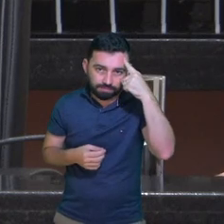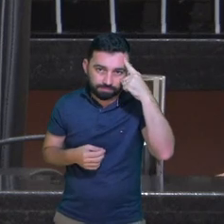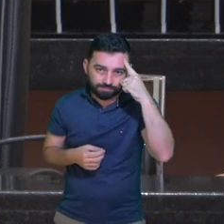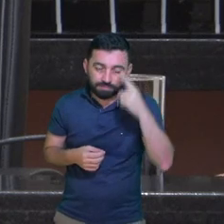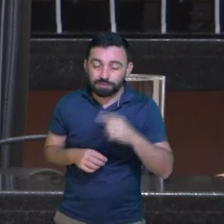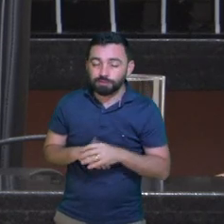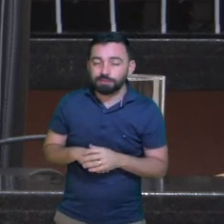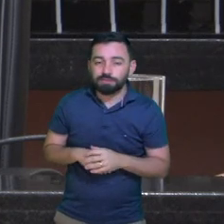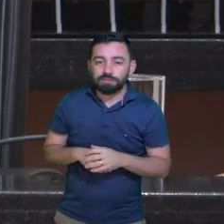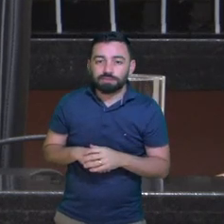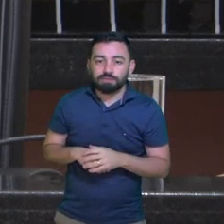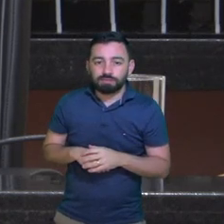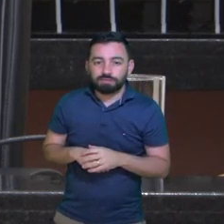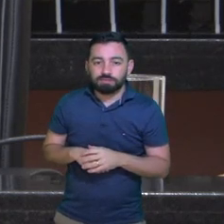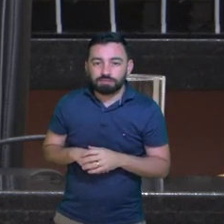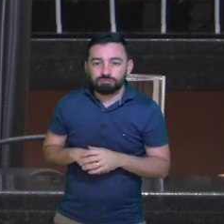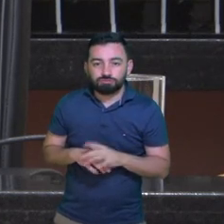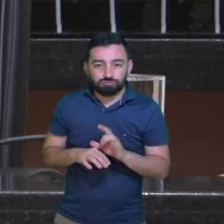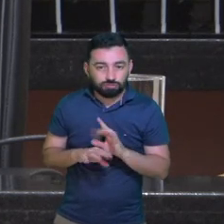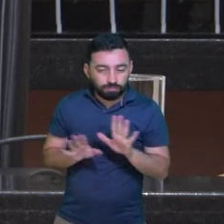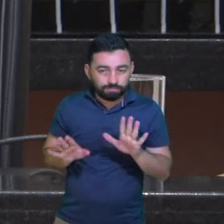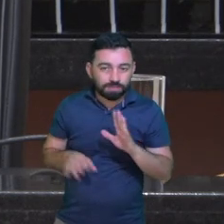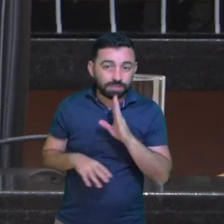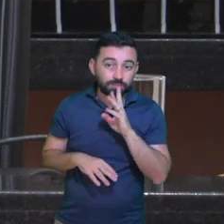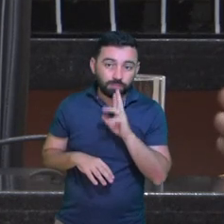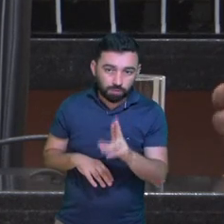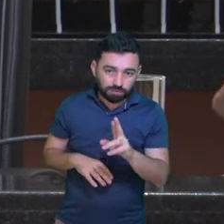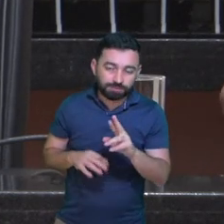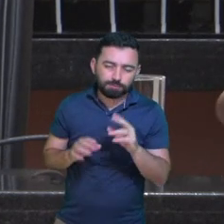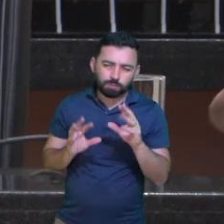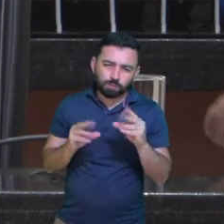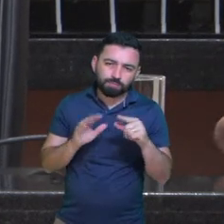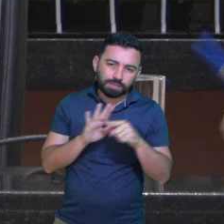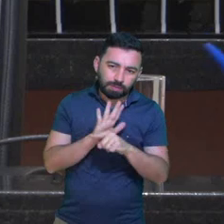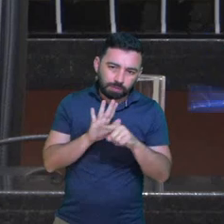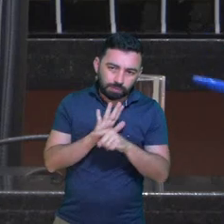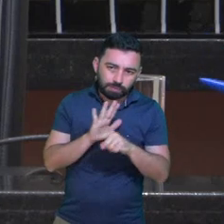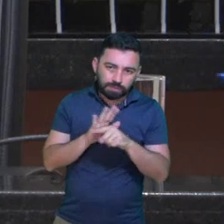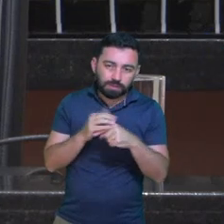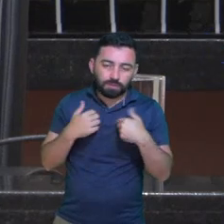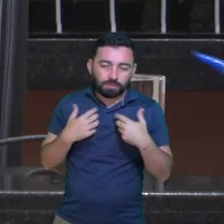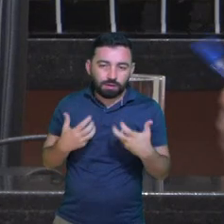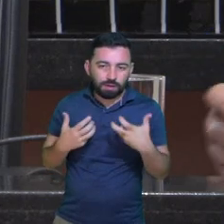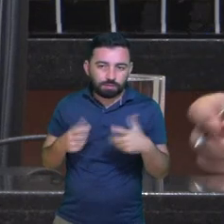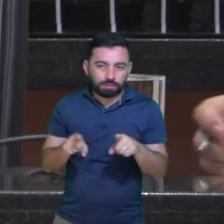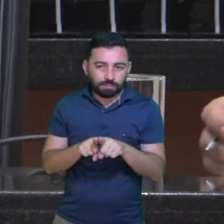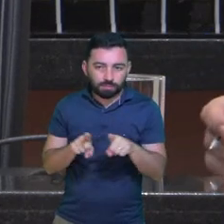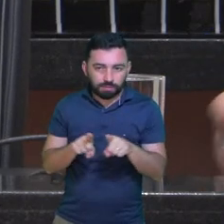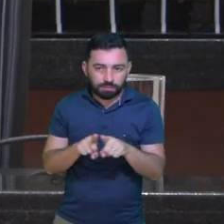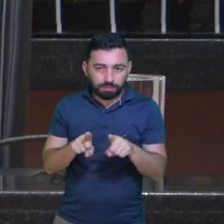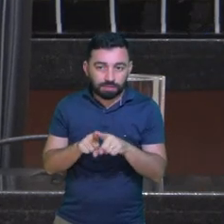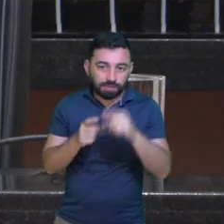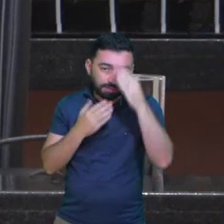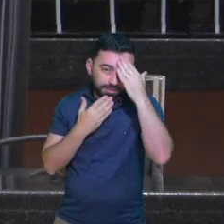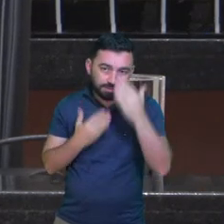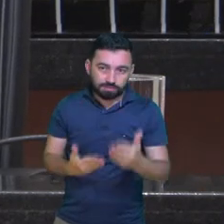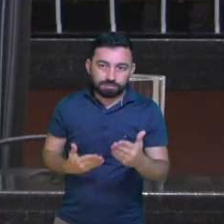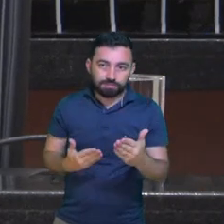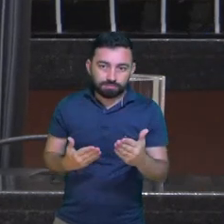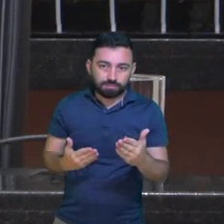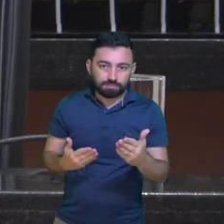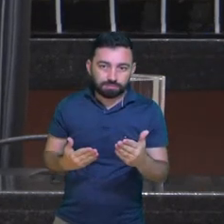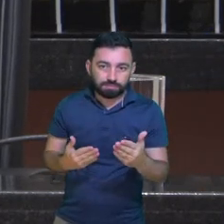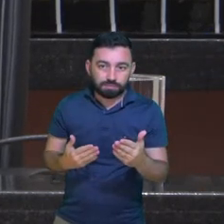isso né da da resposta às perguntas e também quero deixar aqui então o meu agradecimento pelo